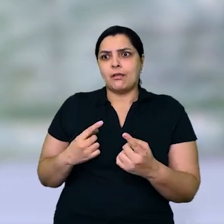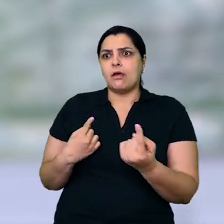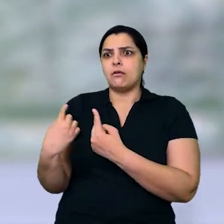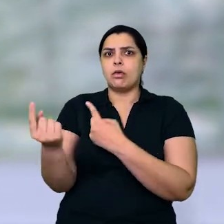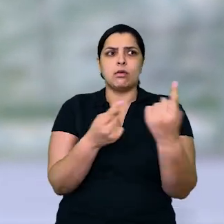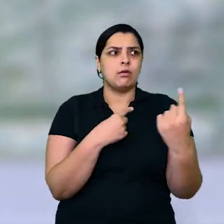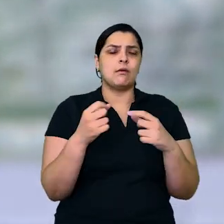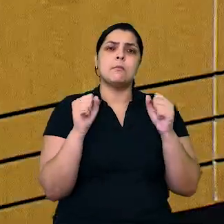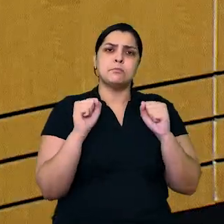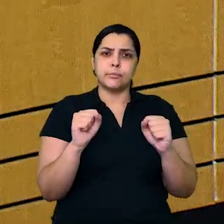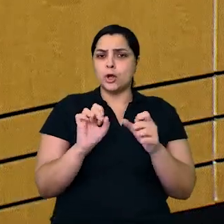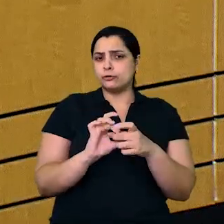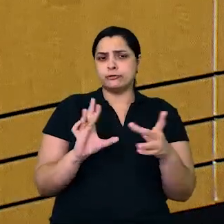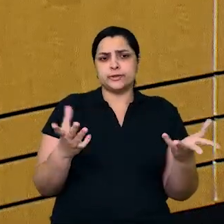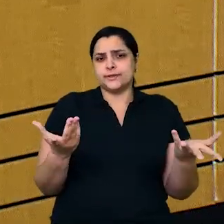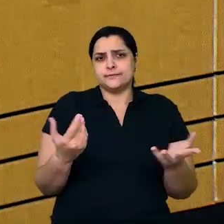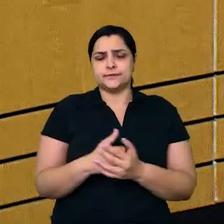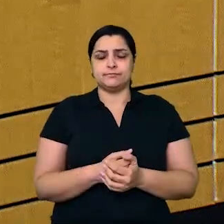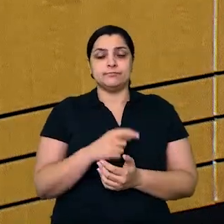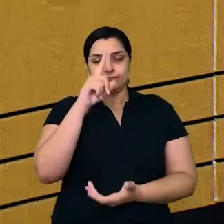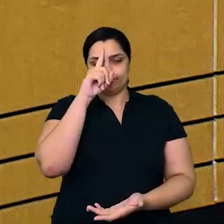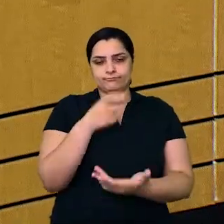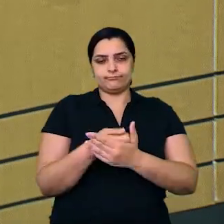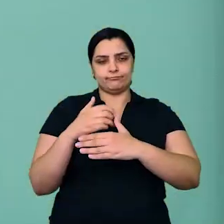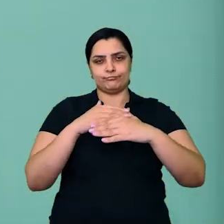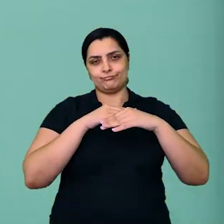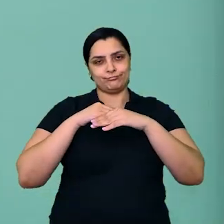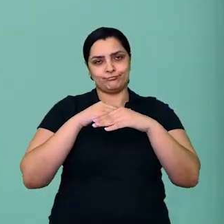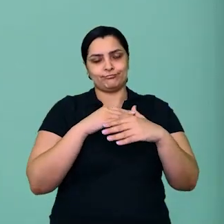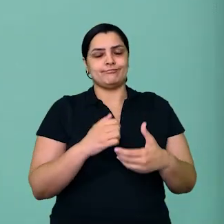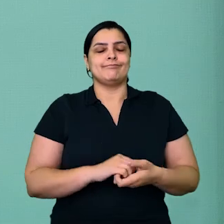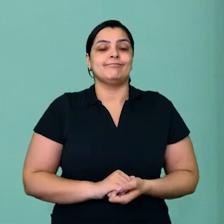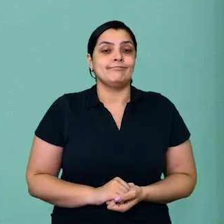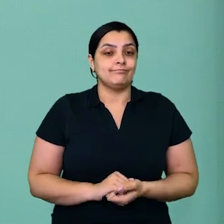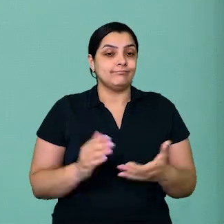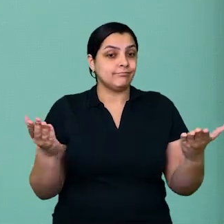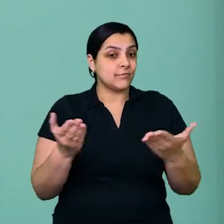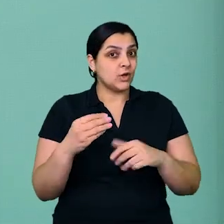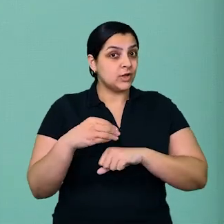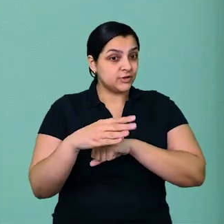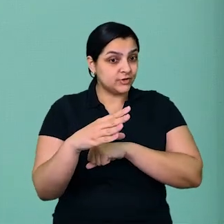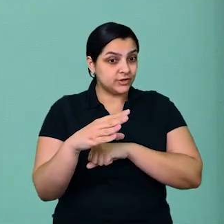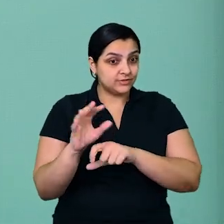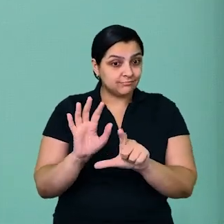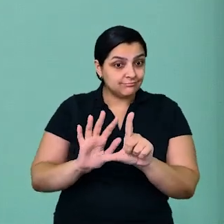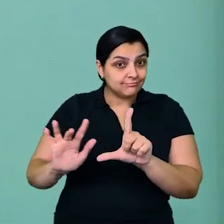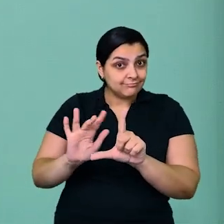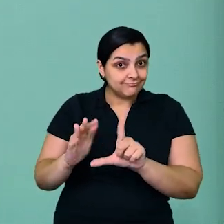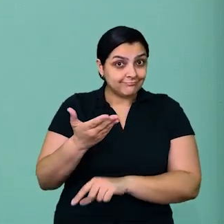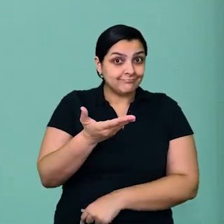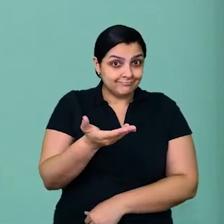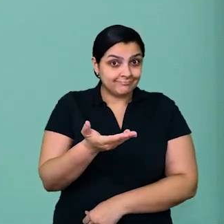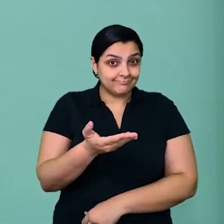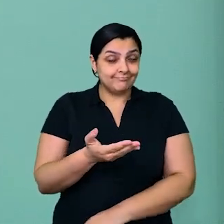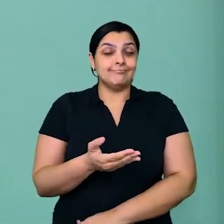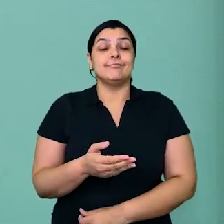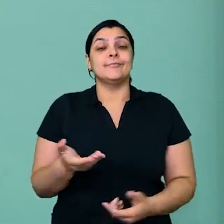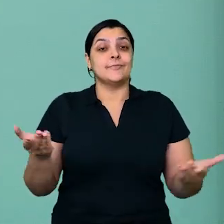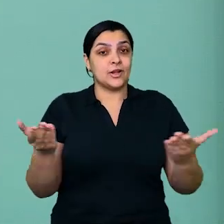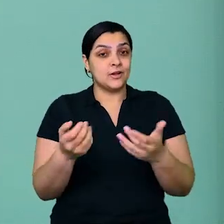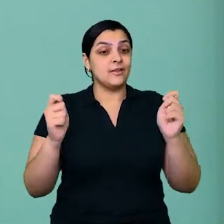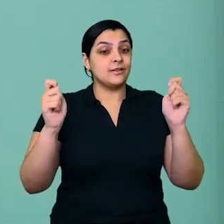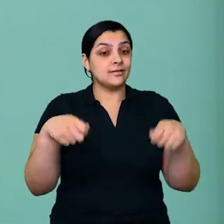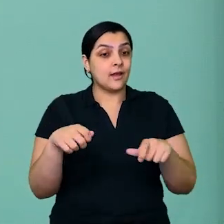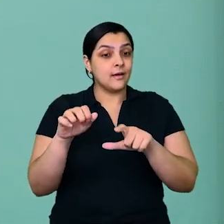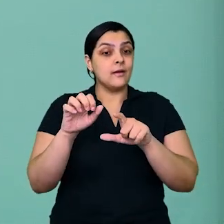de locomoção em si. A decisão foi unânime. Agora uma dica. Tá vendo esse QR Code aqui no canto da tela? Por ele você